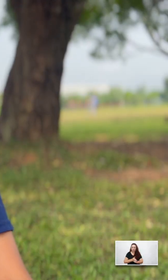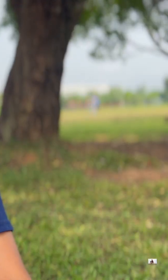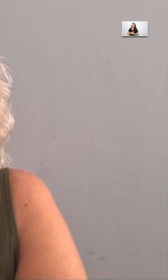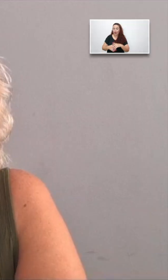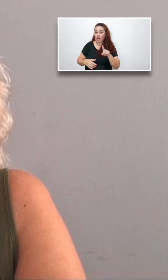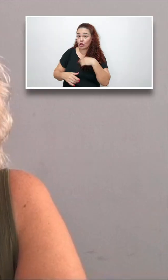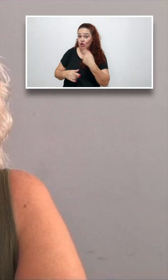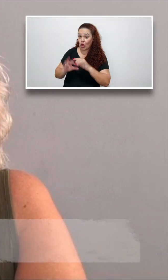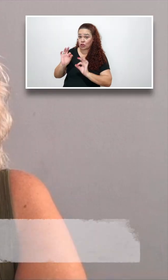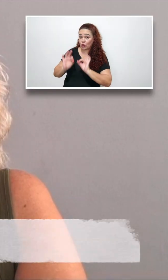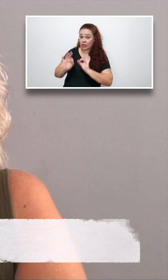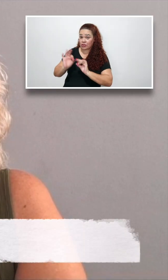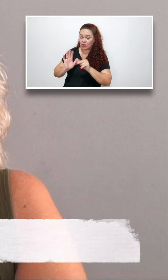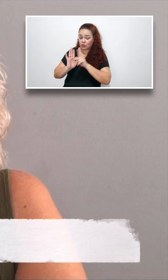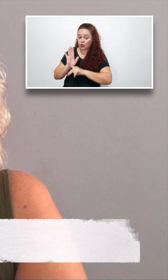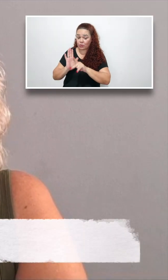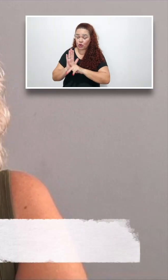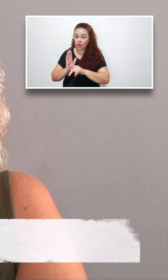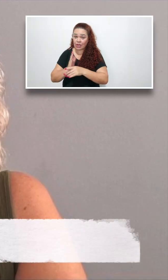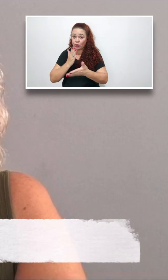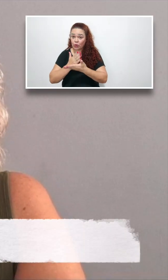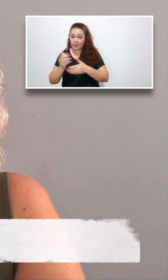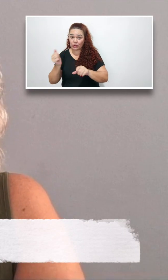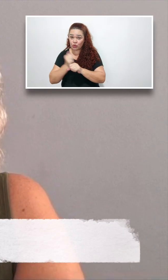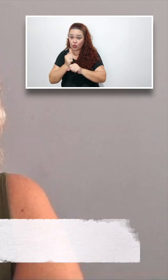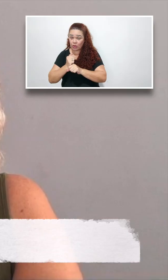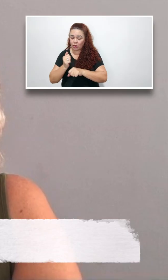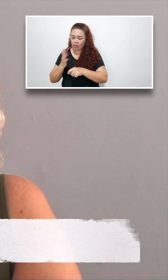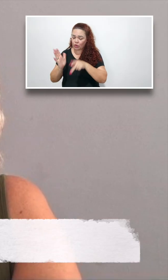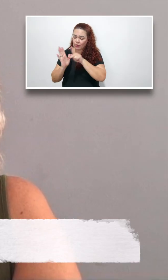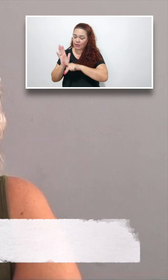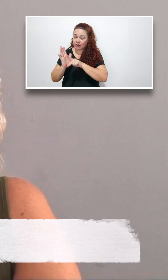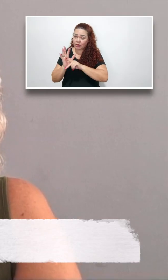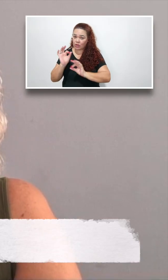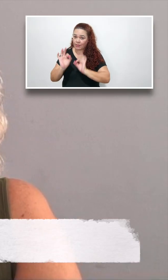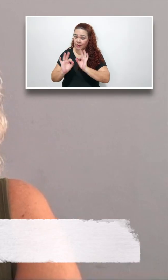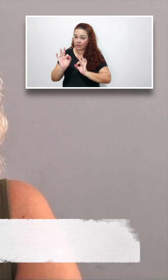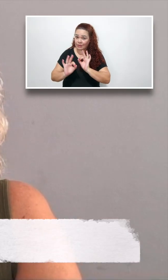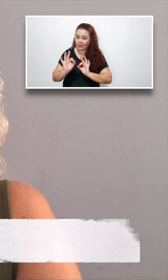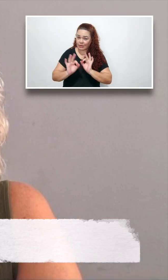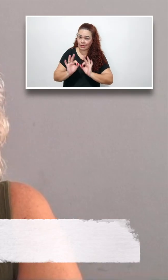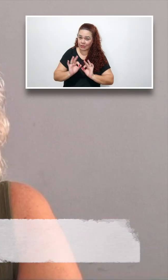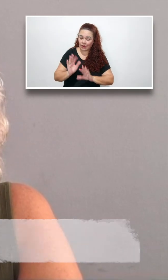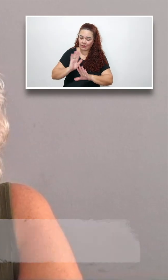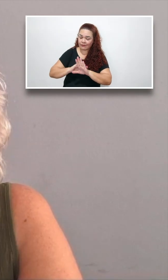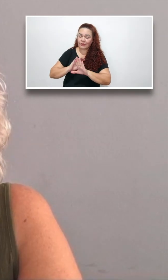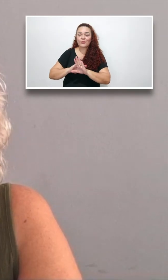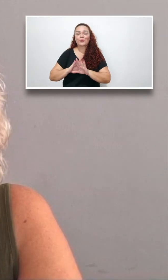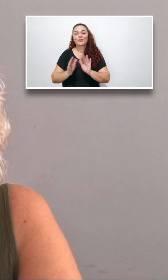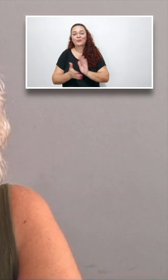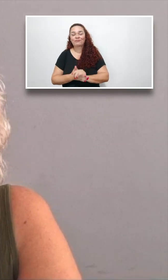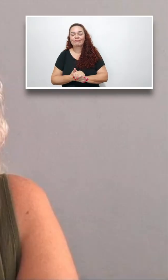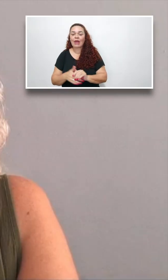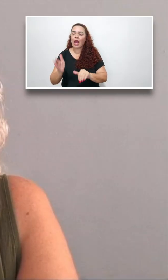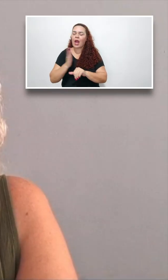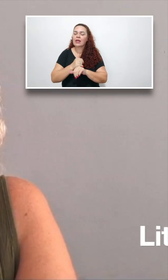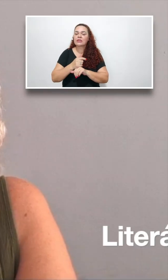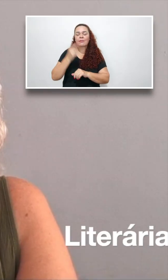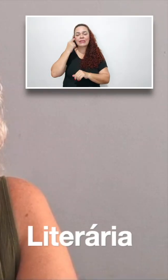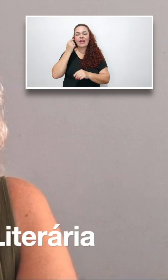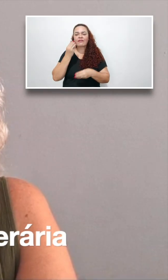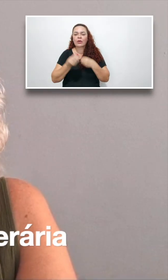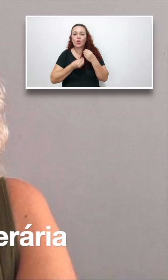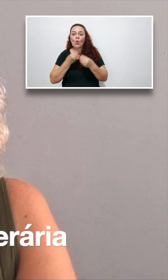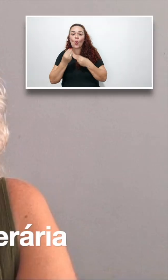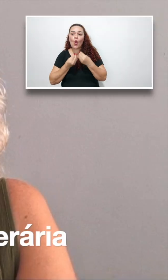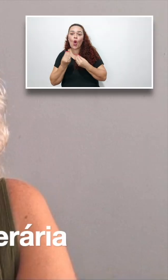Colaí. Nós organizamos todo o nosso projeto no início, no planejamento anual, onde desenhamos o projeto. Então, antes a